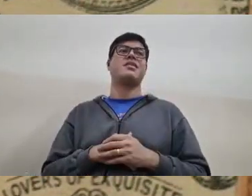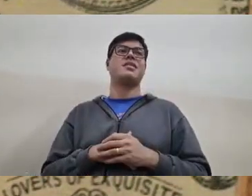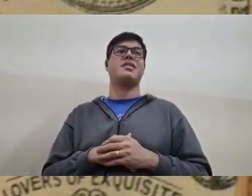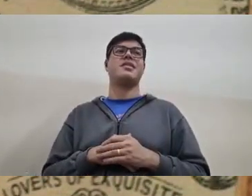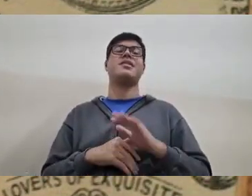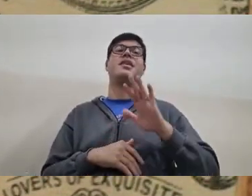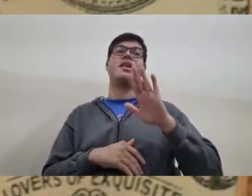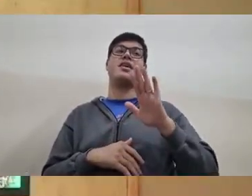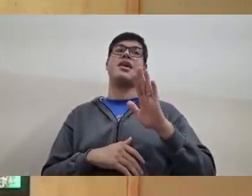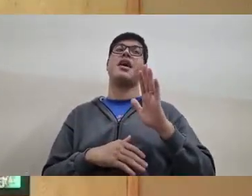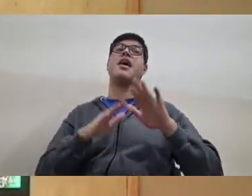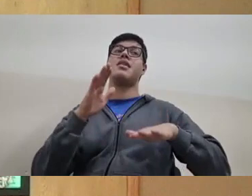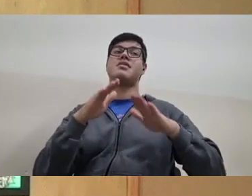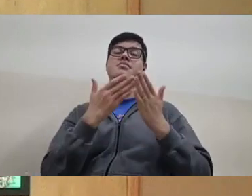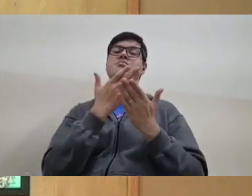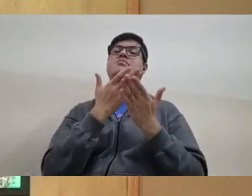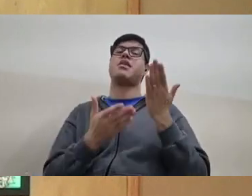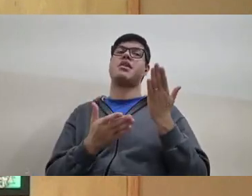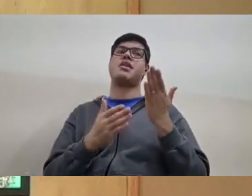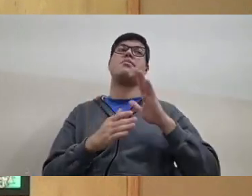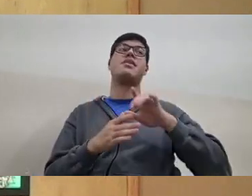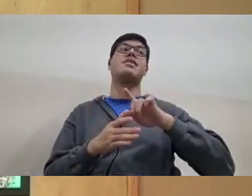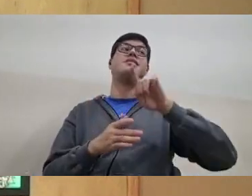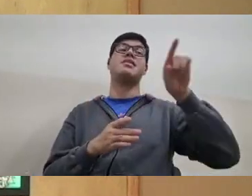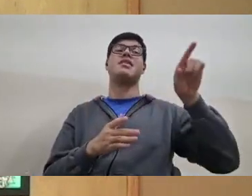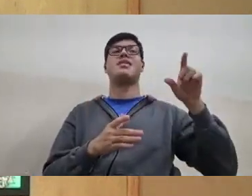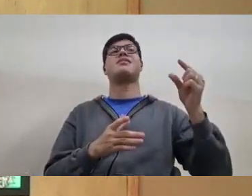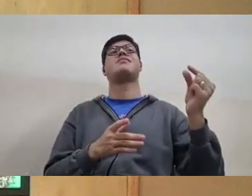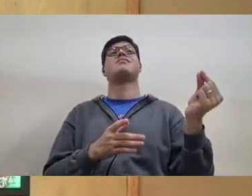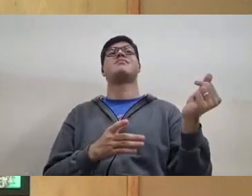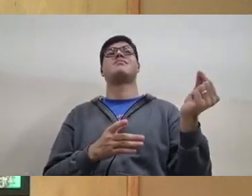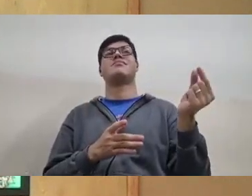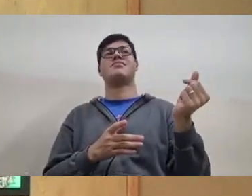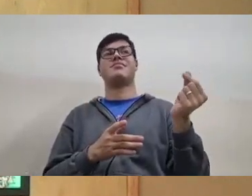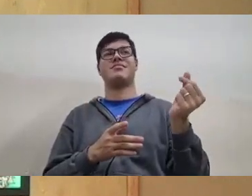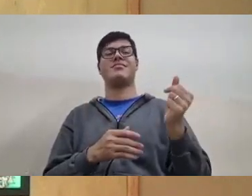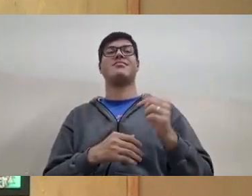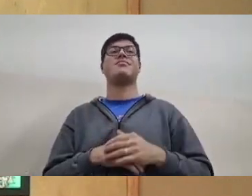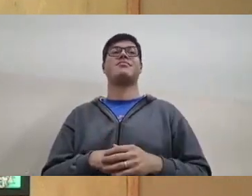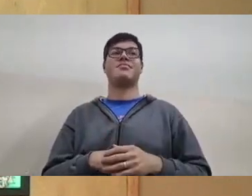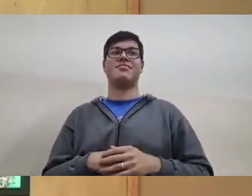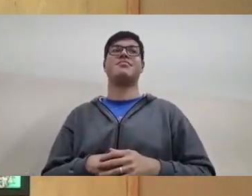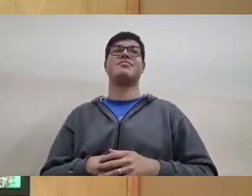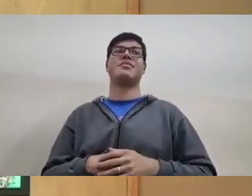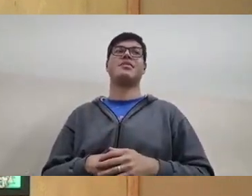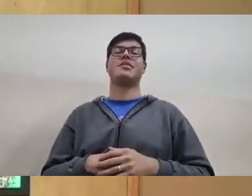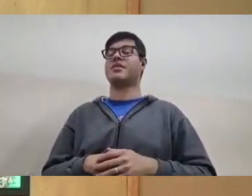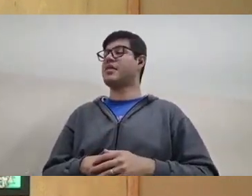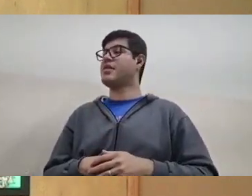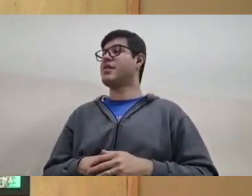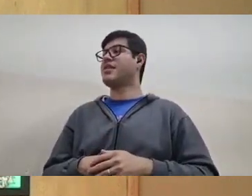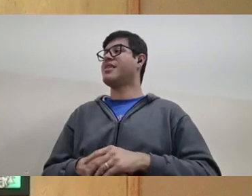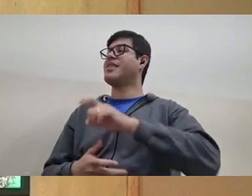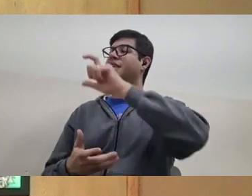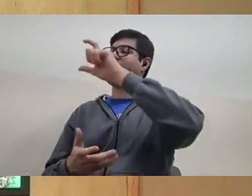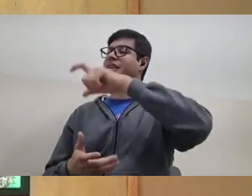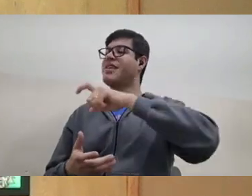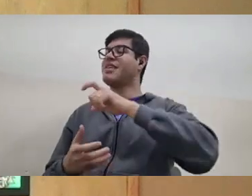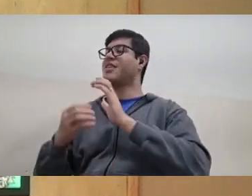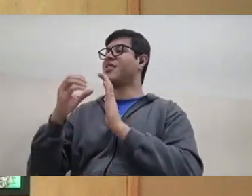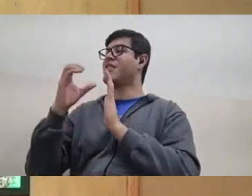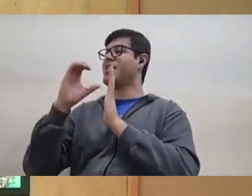garantido Mas eles receberam é garantido que eles recebem cartão de crédito você passou